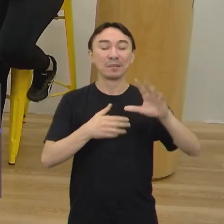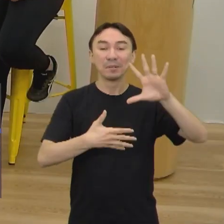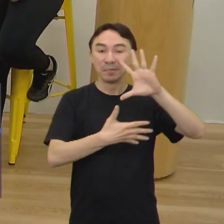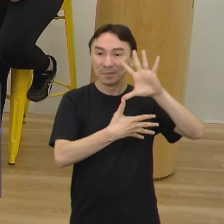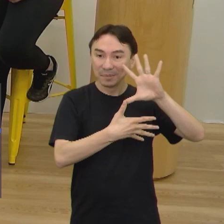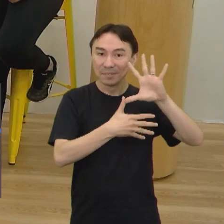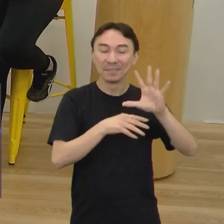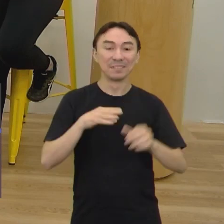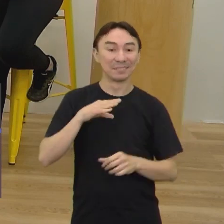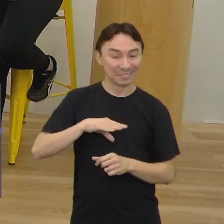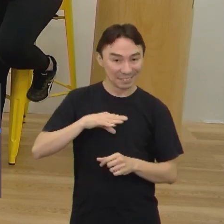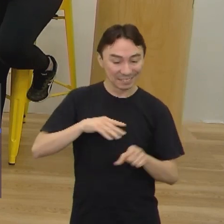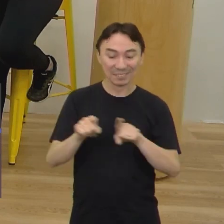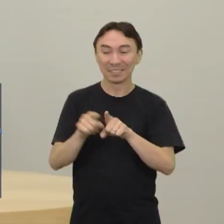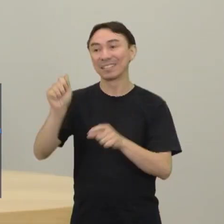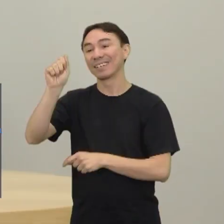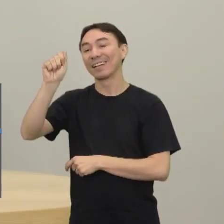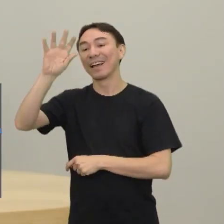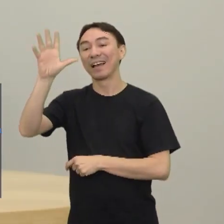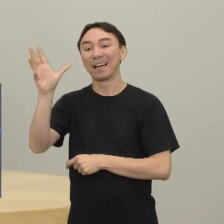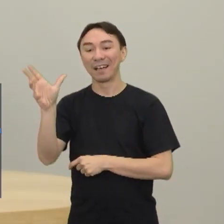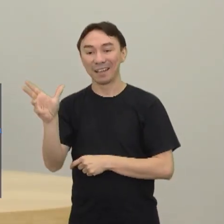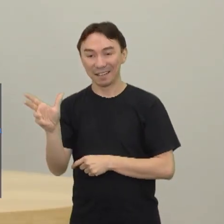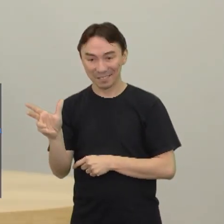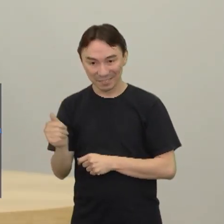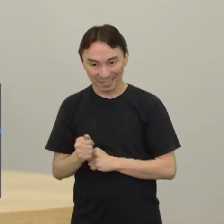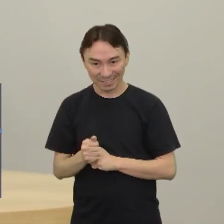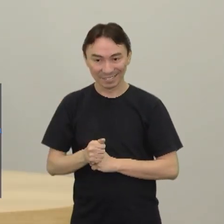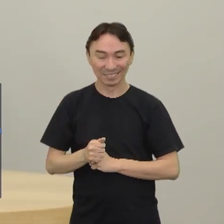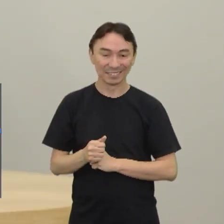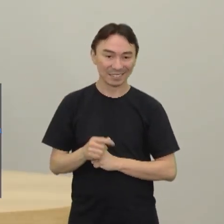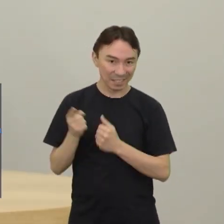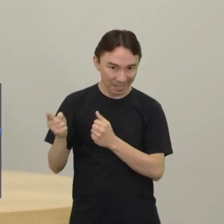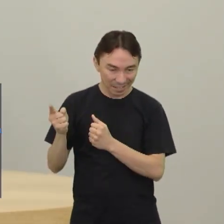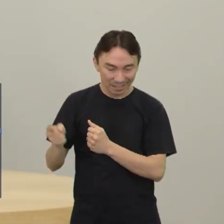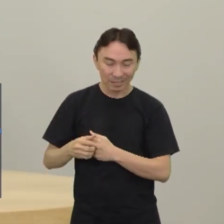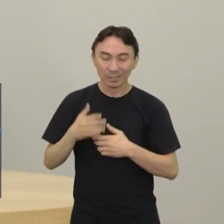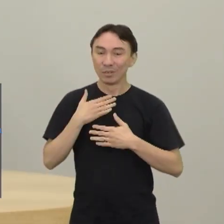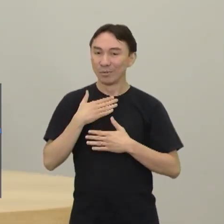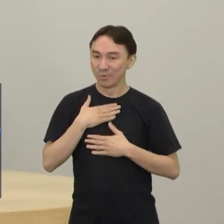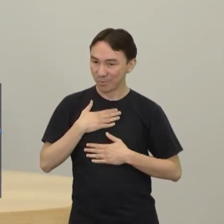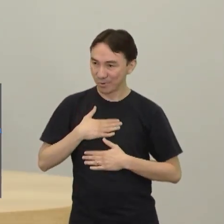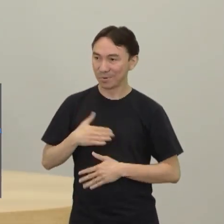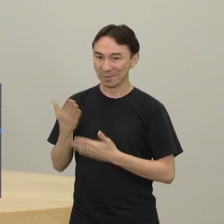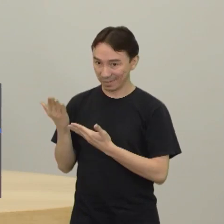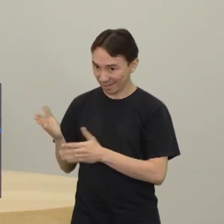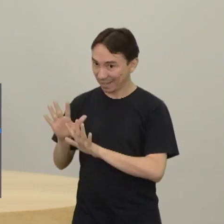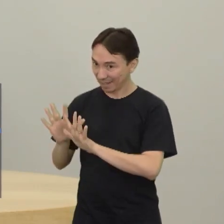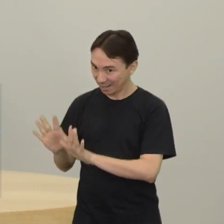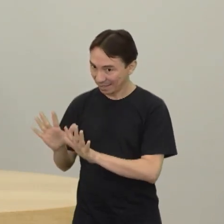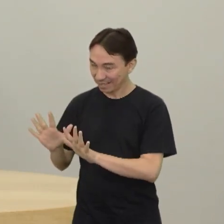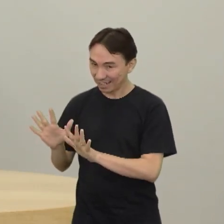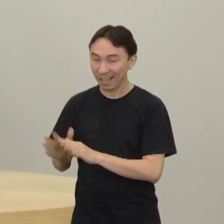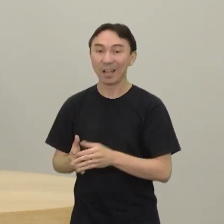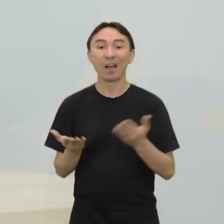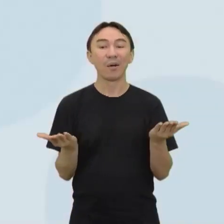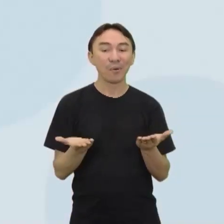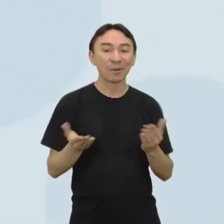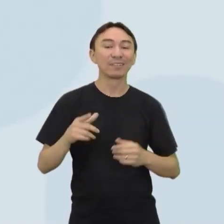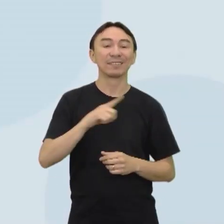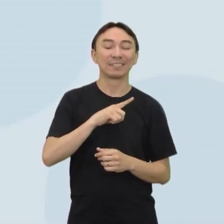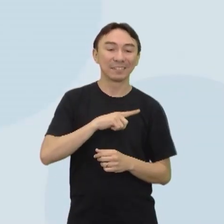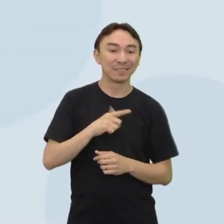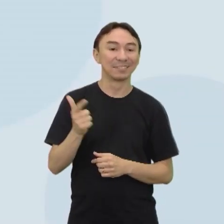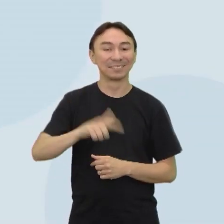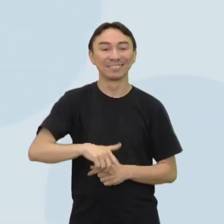já conseguiu. Conseguiu, isso aí, beleza. Então, enquanto a Ju se recupera, toma fôlego, nós vamos aí para um